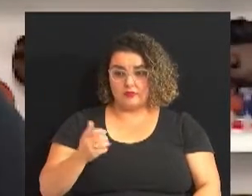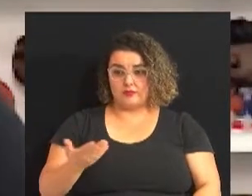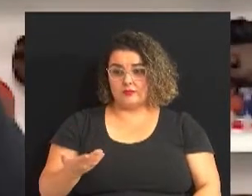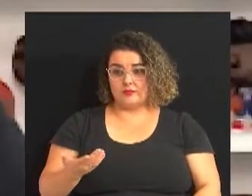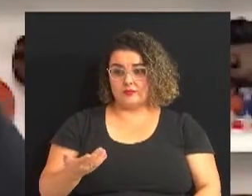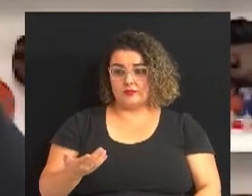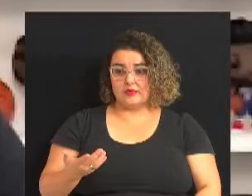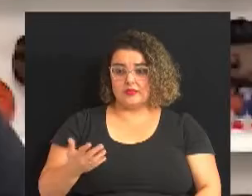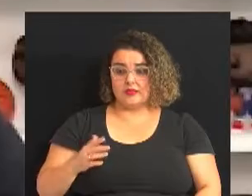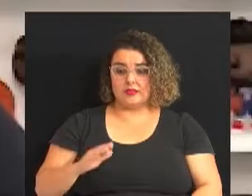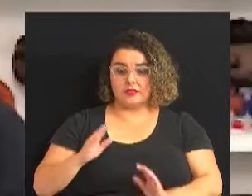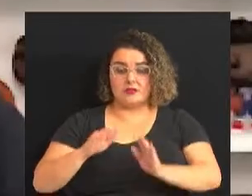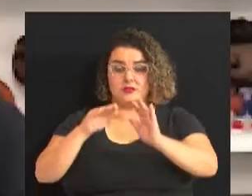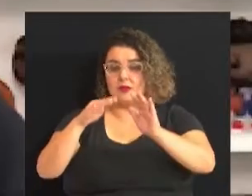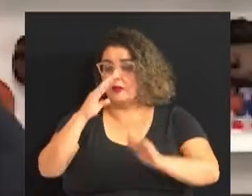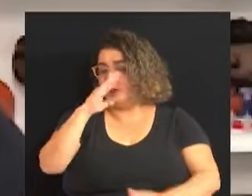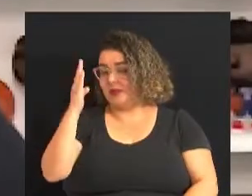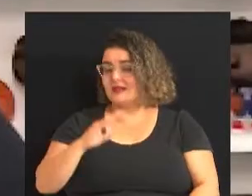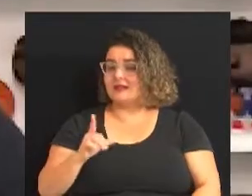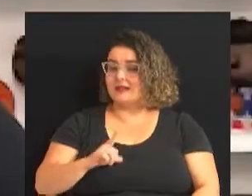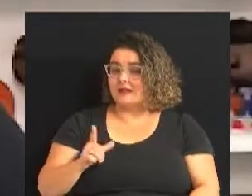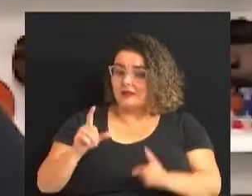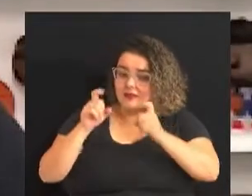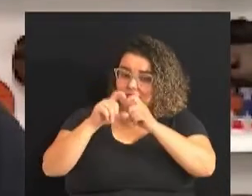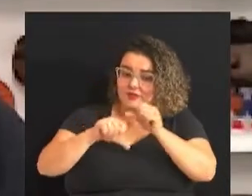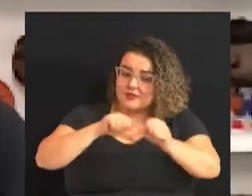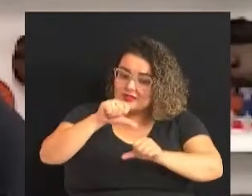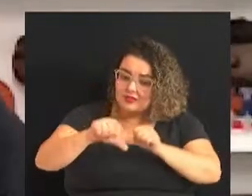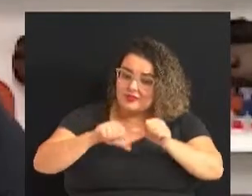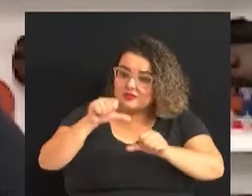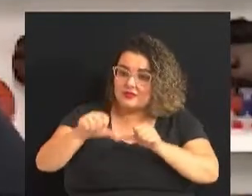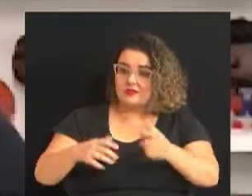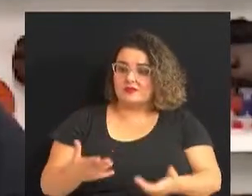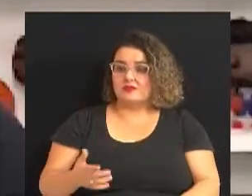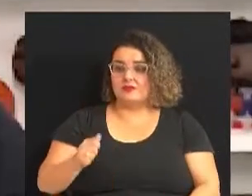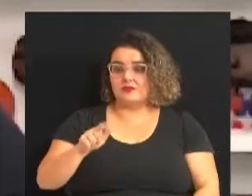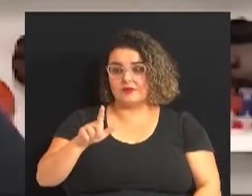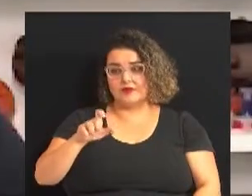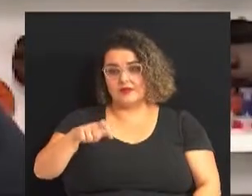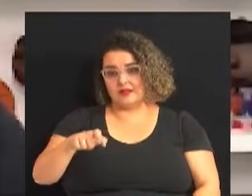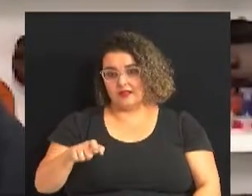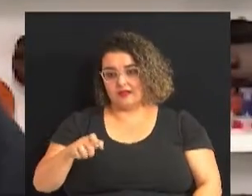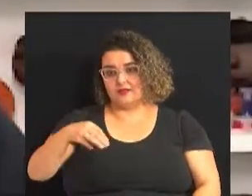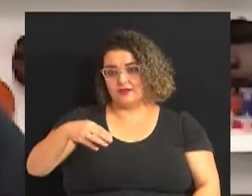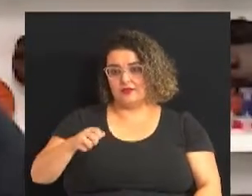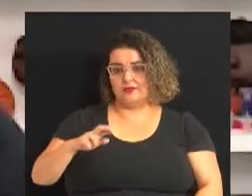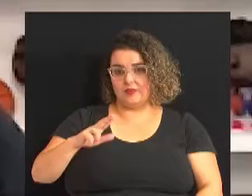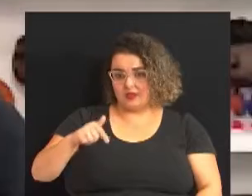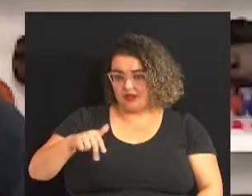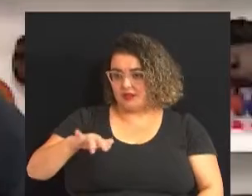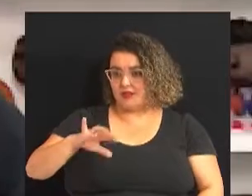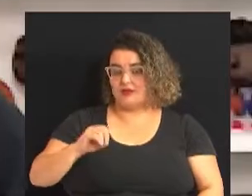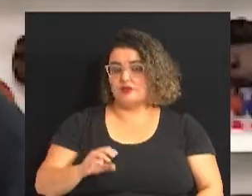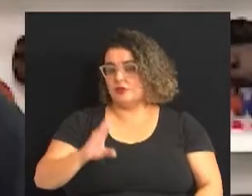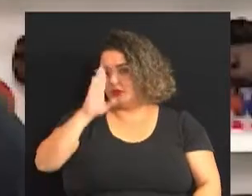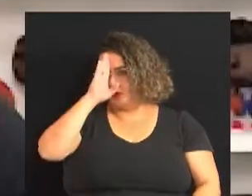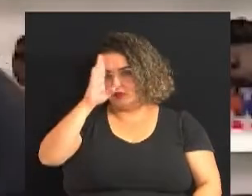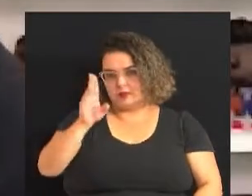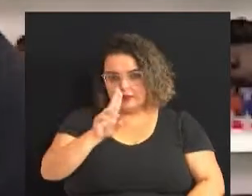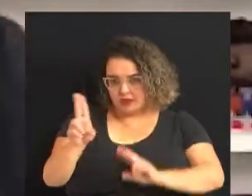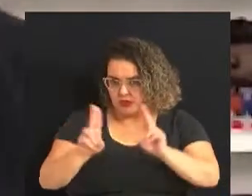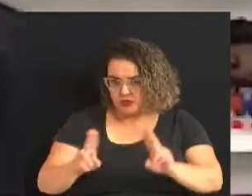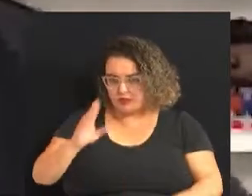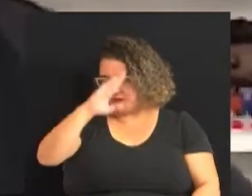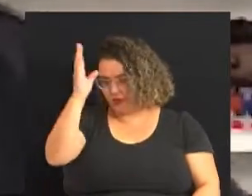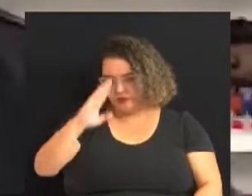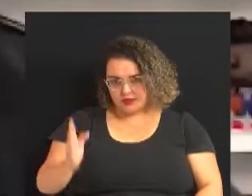seleção brasileira a gente tem essa dificuldade de renovação. A gente está falando do Alex e do Marquinhos, que jogam hoje em alto nível, são os principais nomes do Brasil, e nós estamos